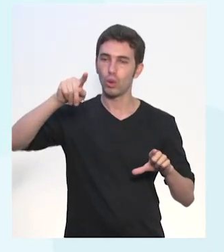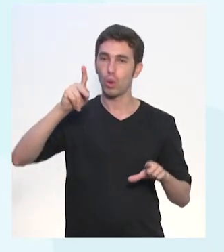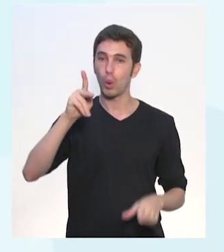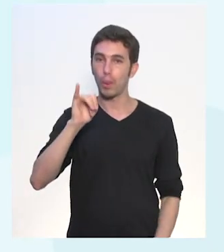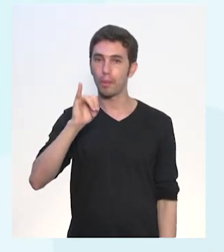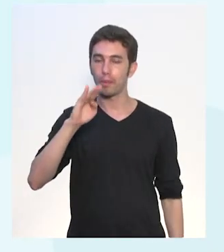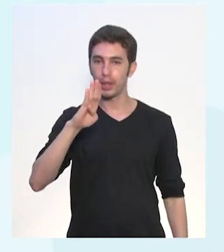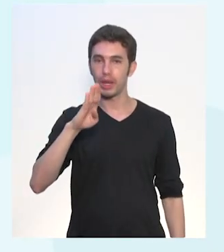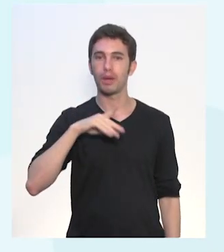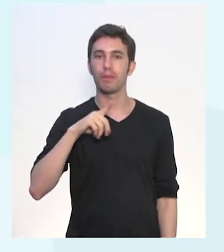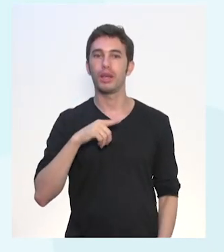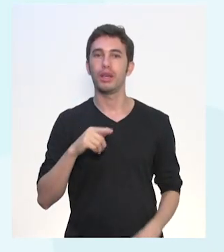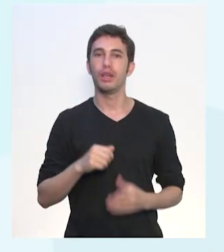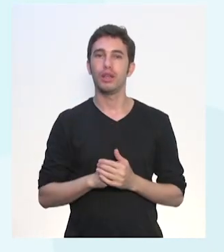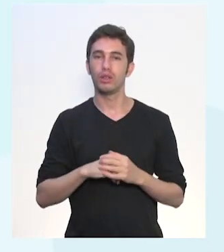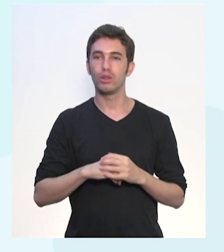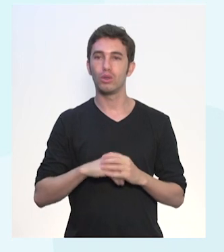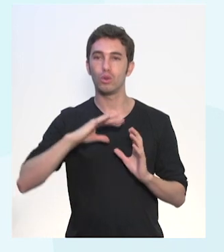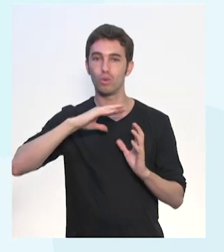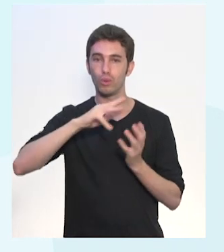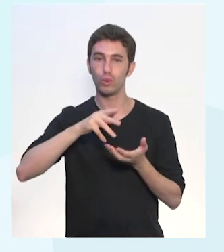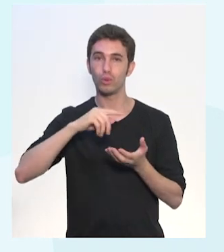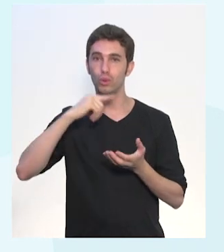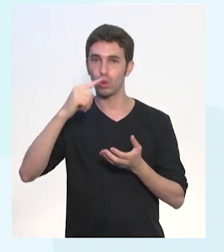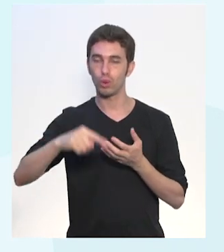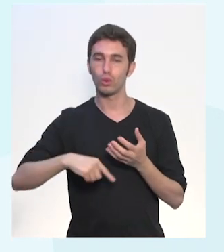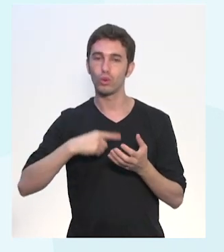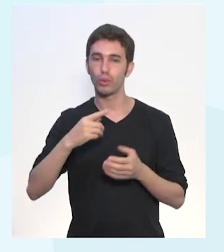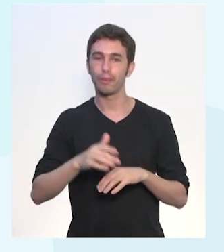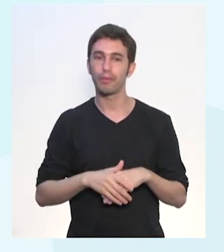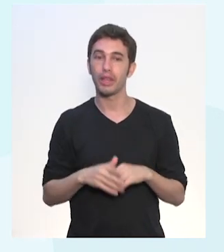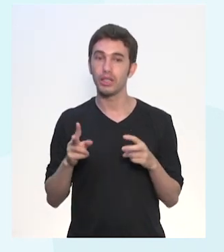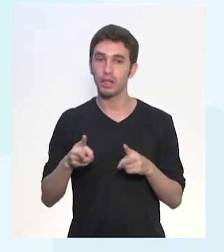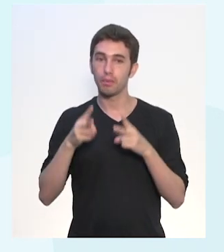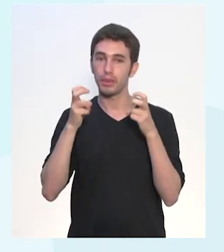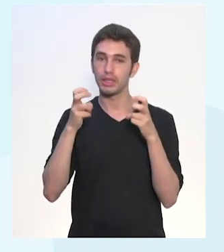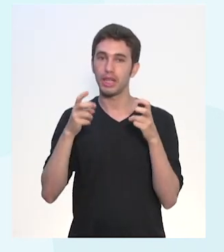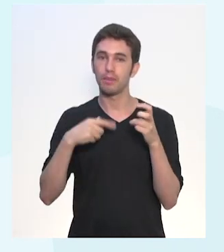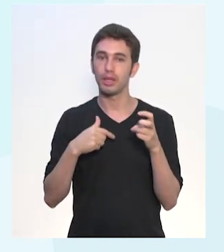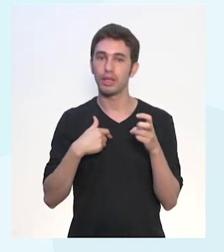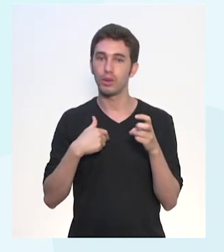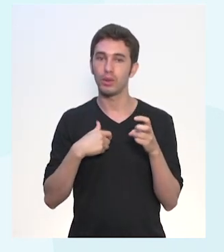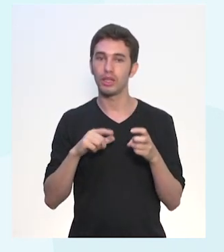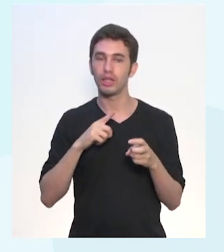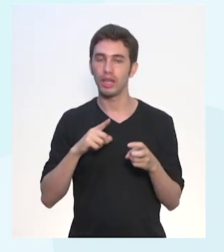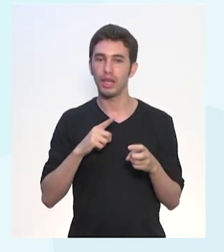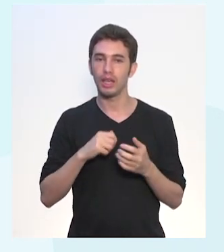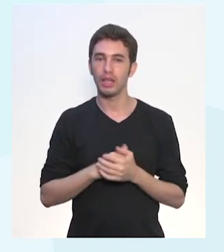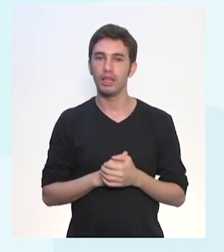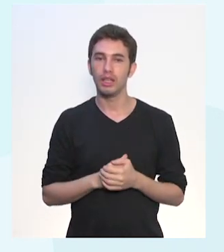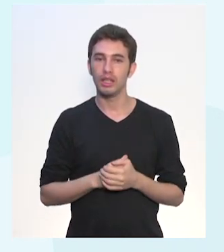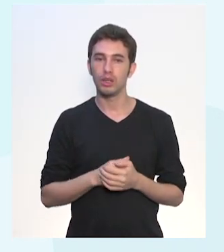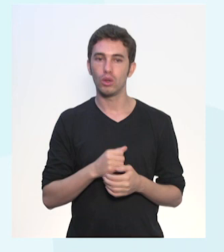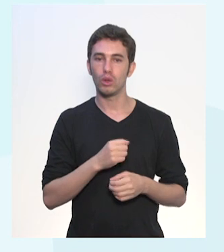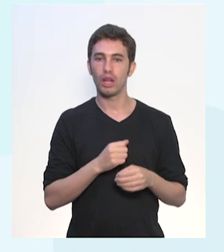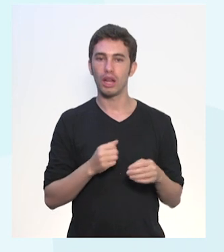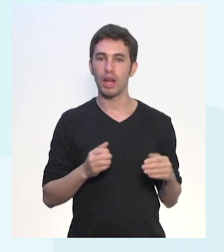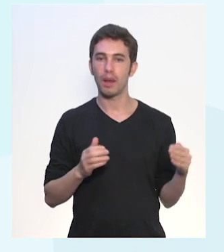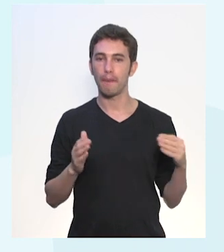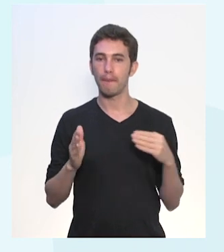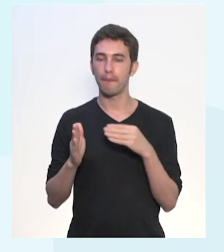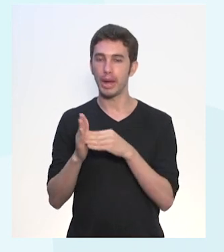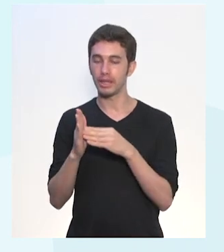capita mundial histórico. Então, assim, a gente percebe que o que está na ponta, a partir de 2000,